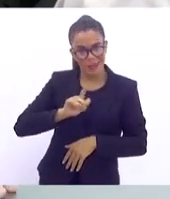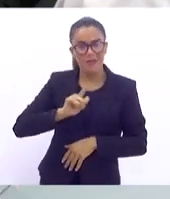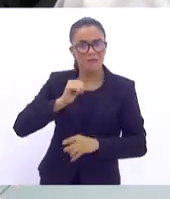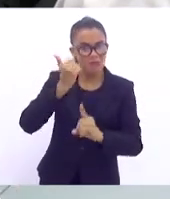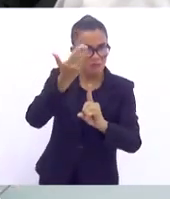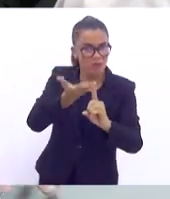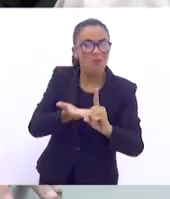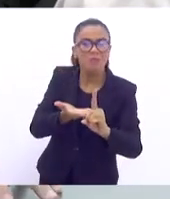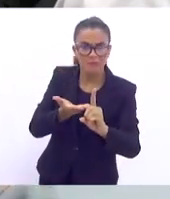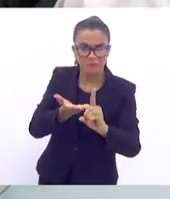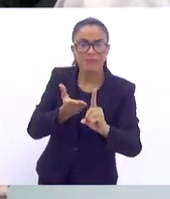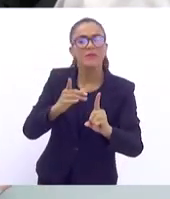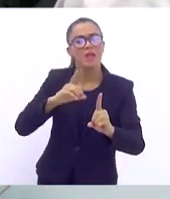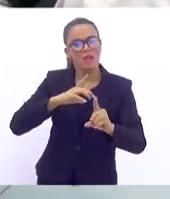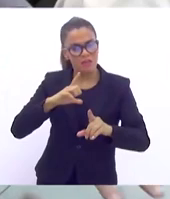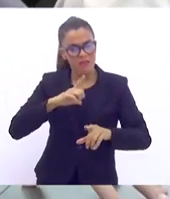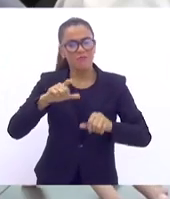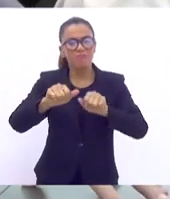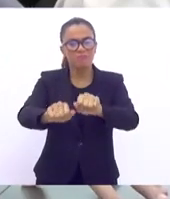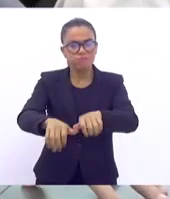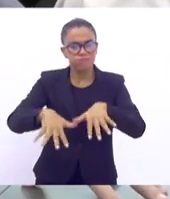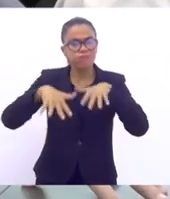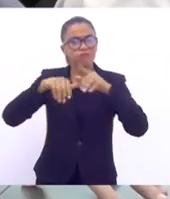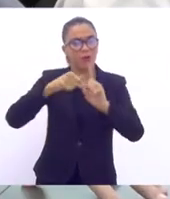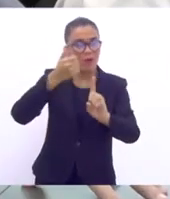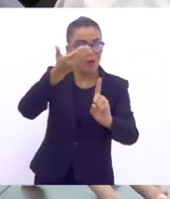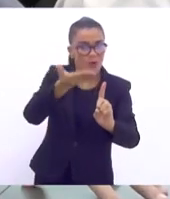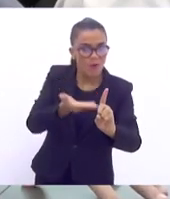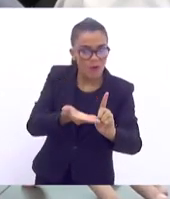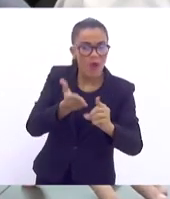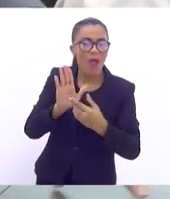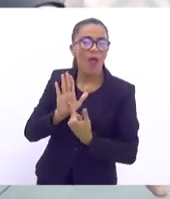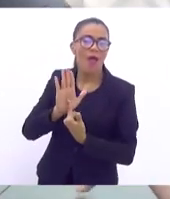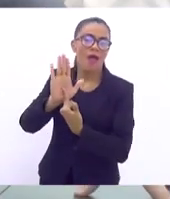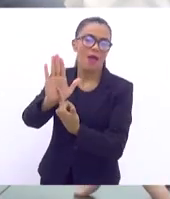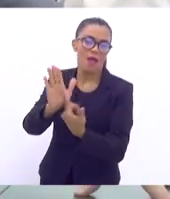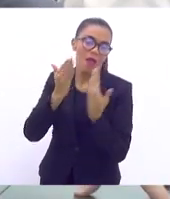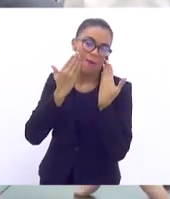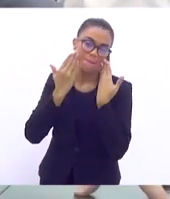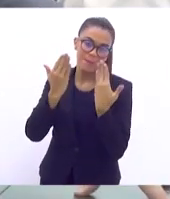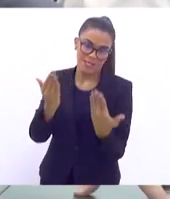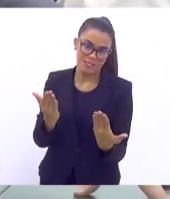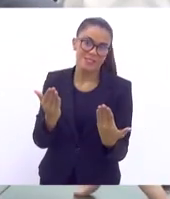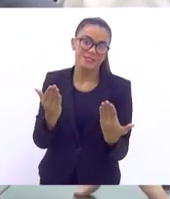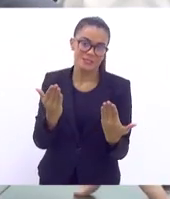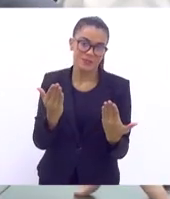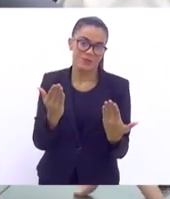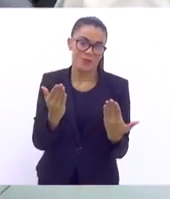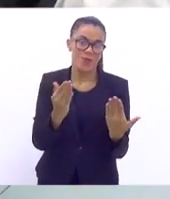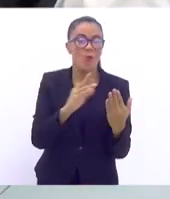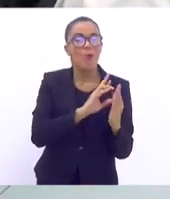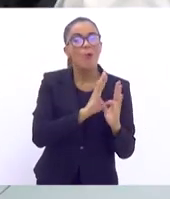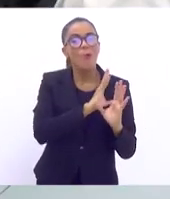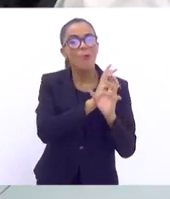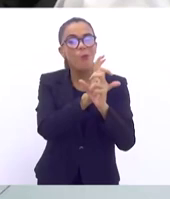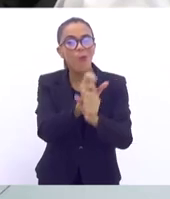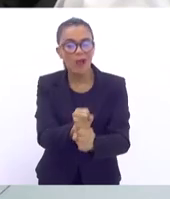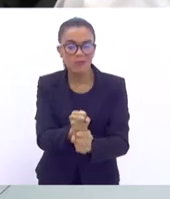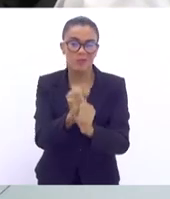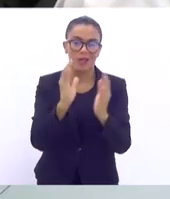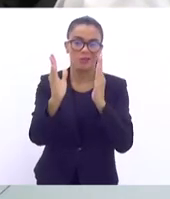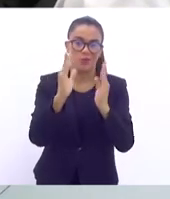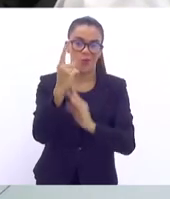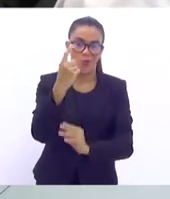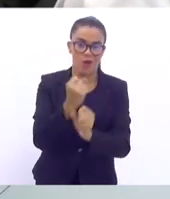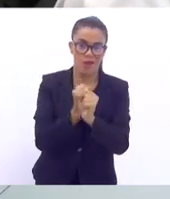entendo que essa sensação solene representou uma anuência da presidência para que ela funcionasse as frente que organizar